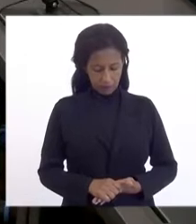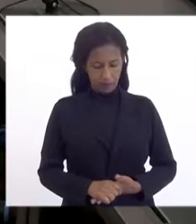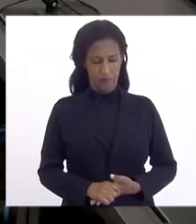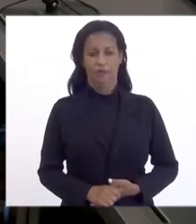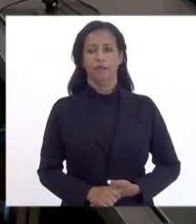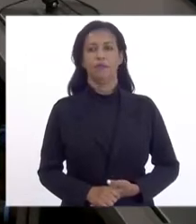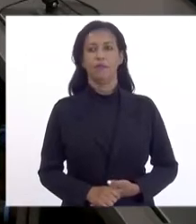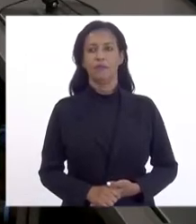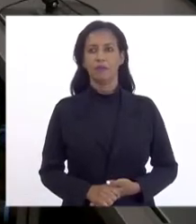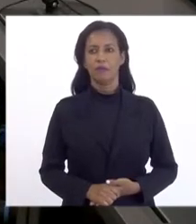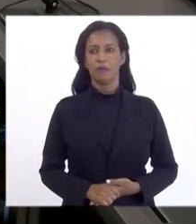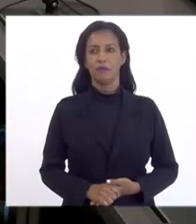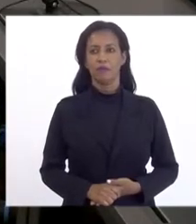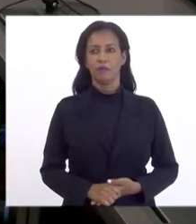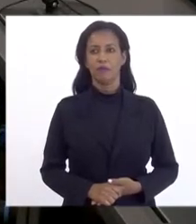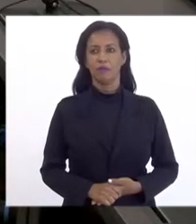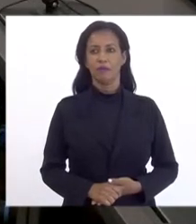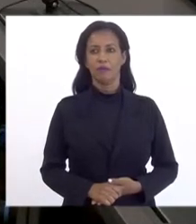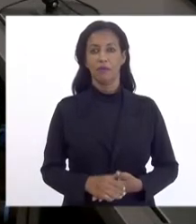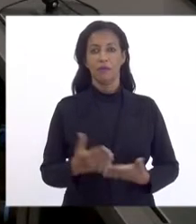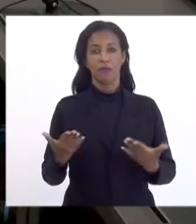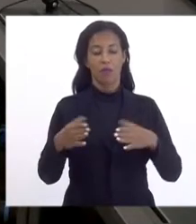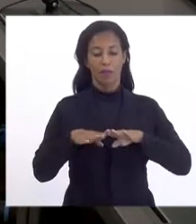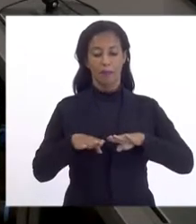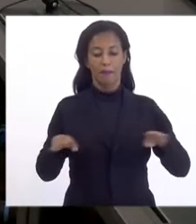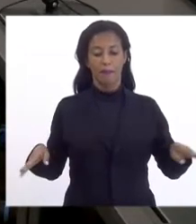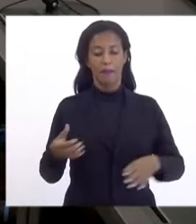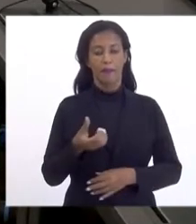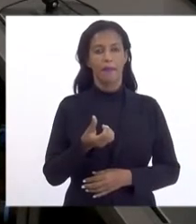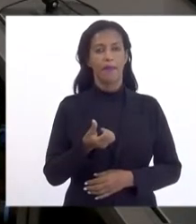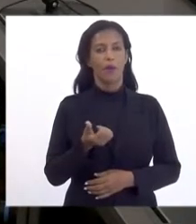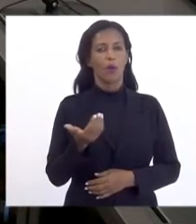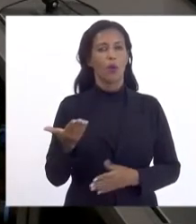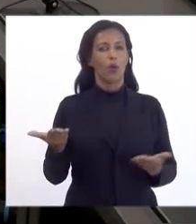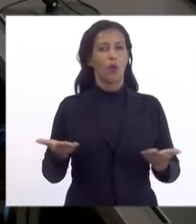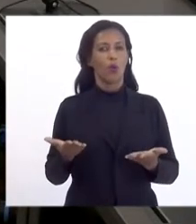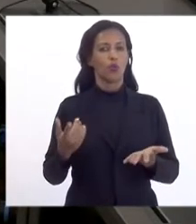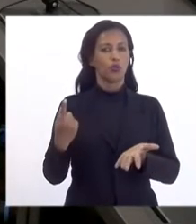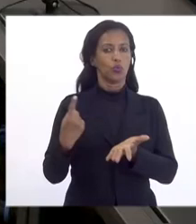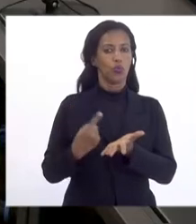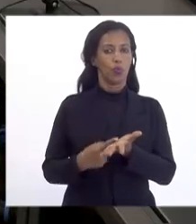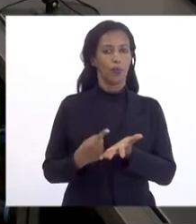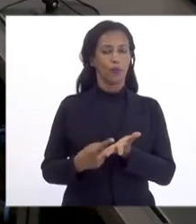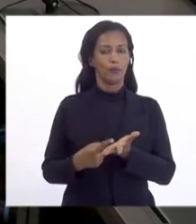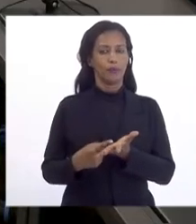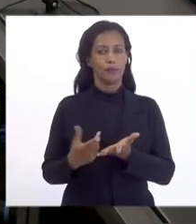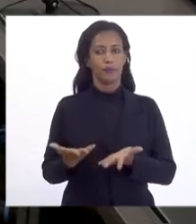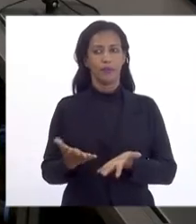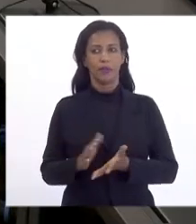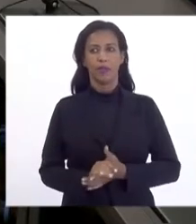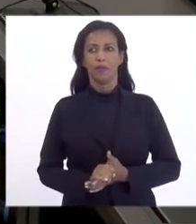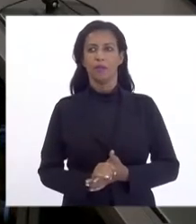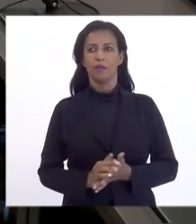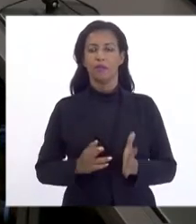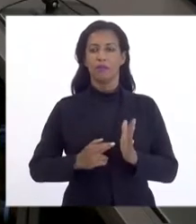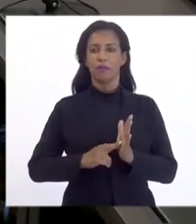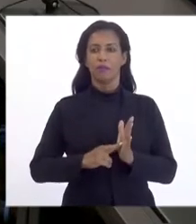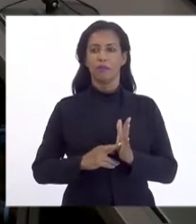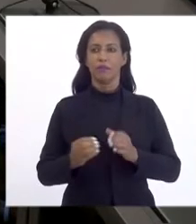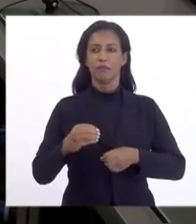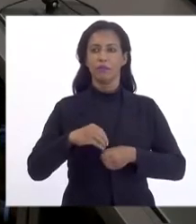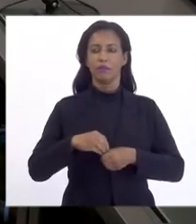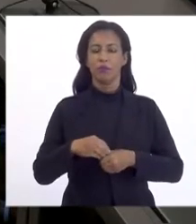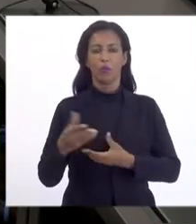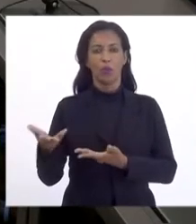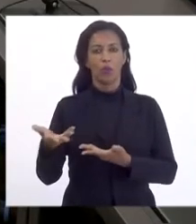Bom Nos dia, termos do presidente. artigo 6º do ato da mesa diretora, número 65/2020, combinado com o parágrafo 2º do artigo 43 do regimento interno,